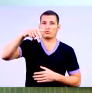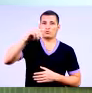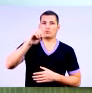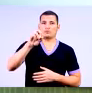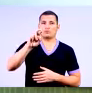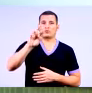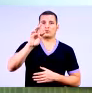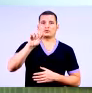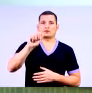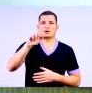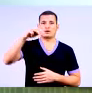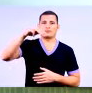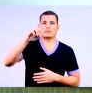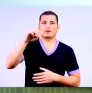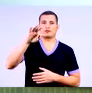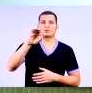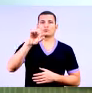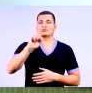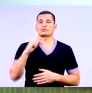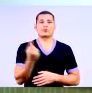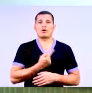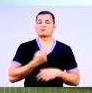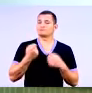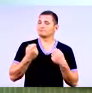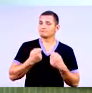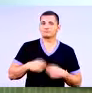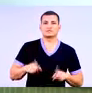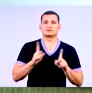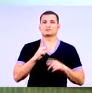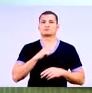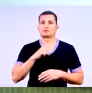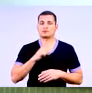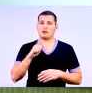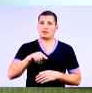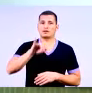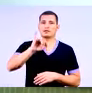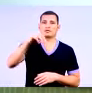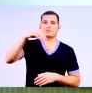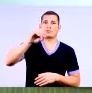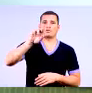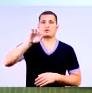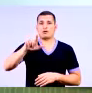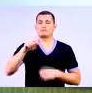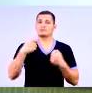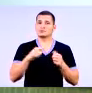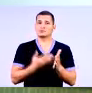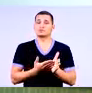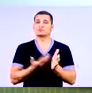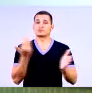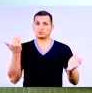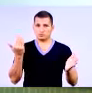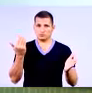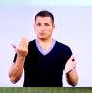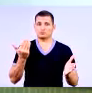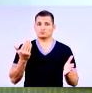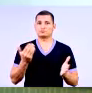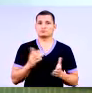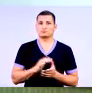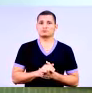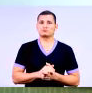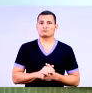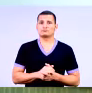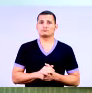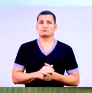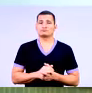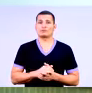nós não devemos ter esse comportamento que são considerados imorais, ou seja, devem ser excluídos do